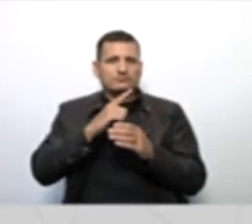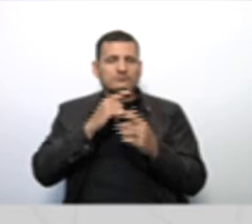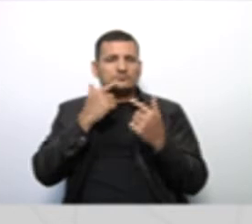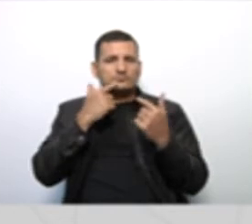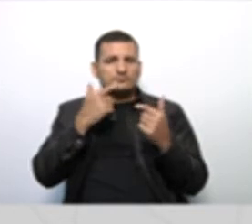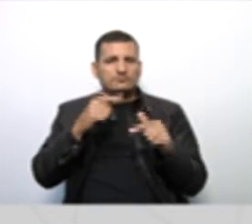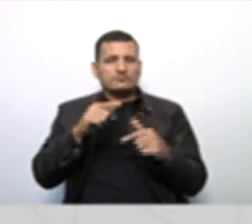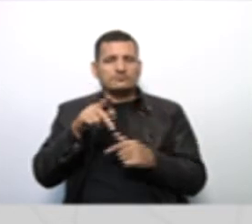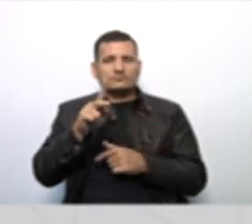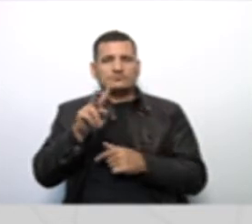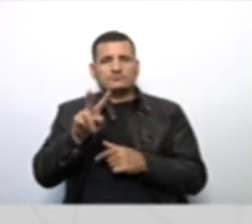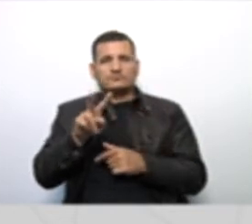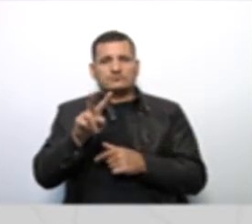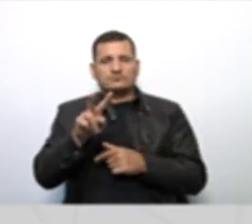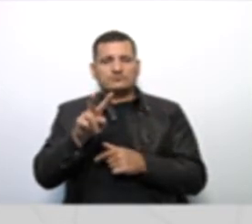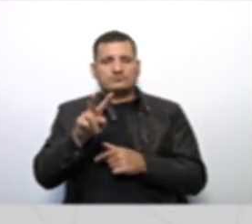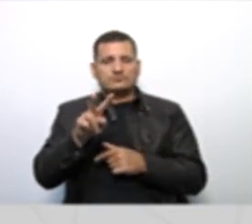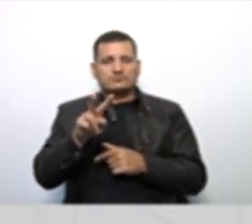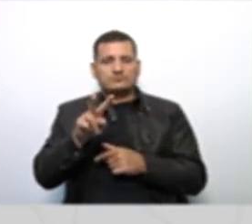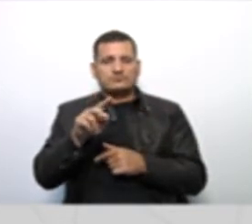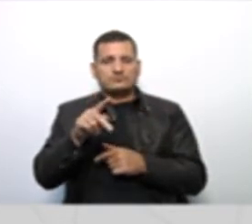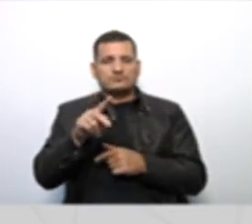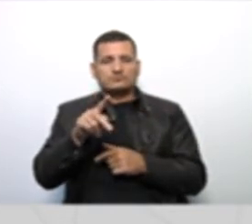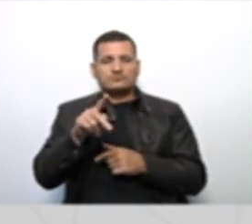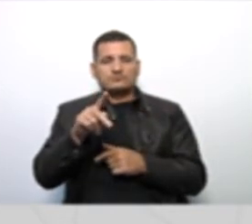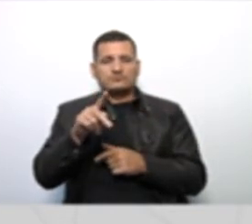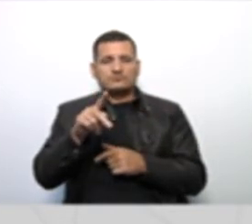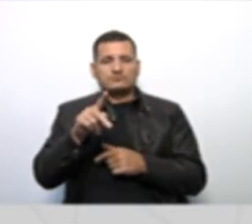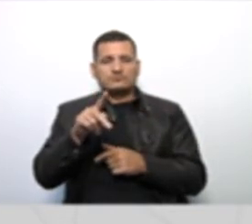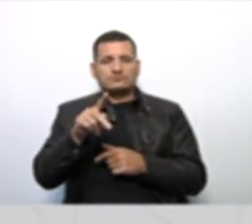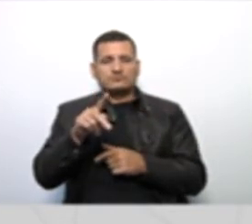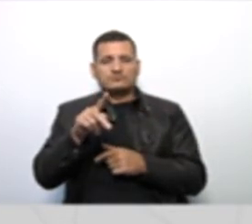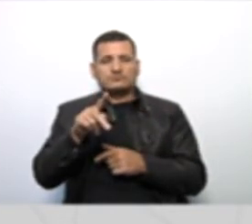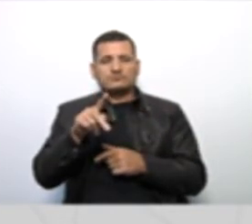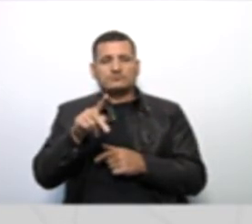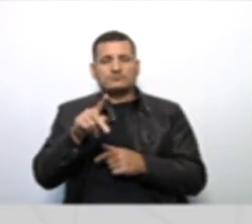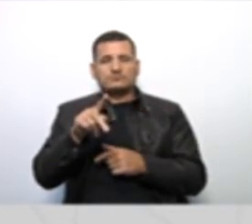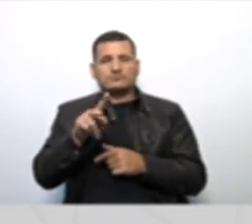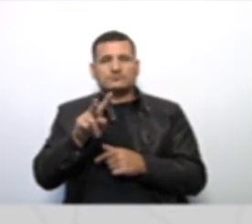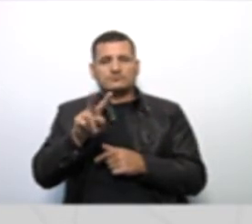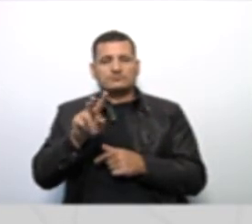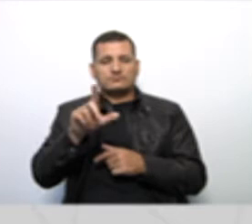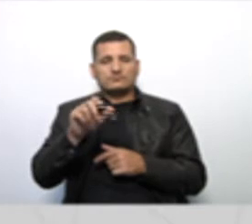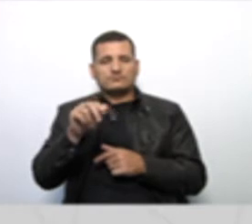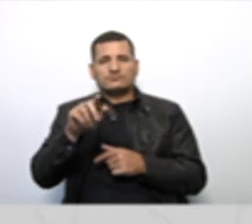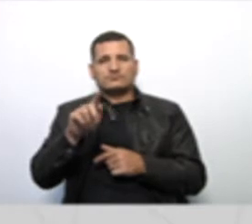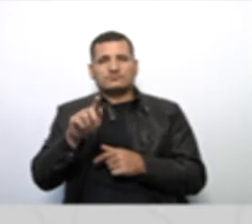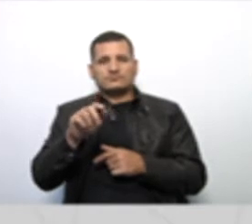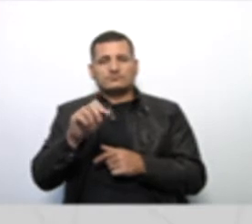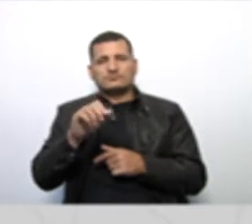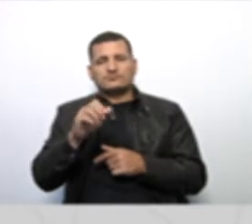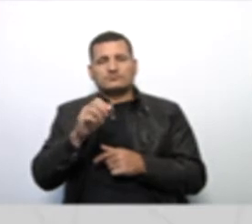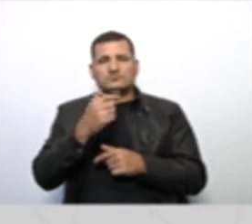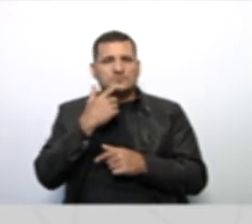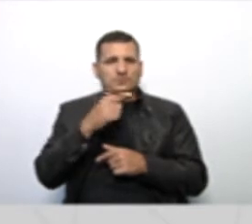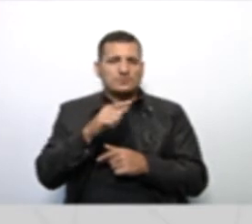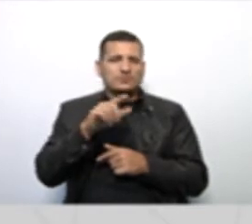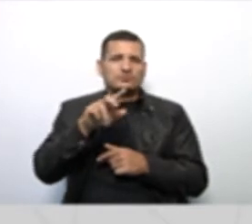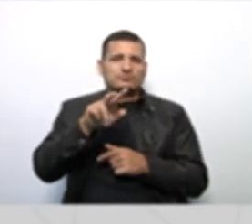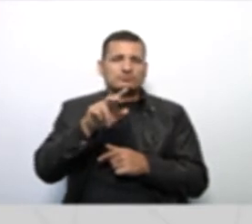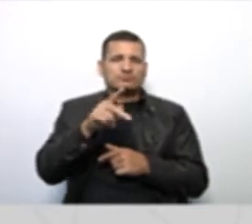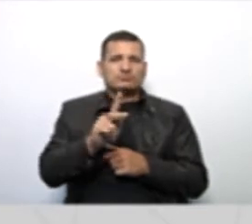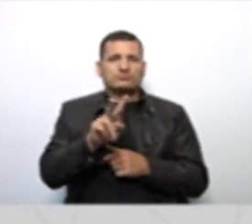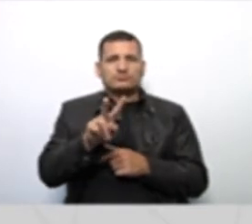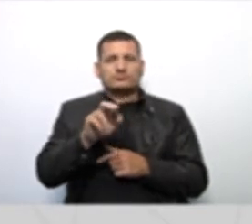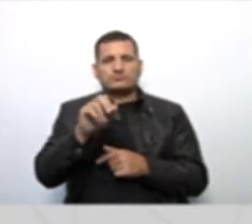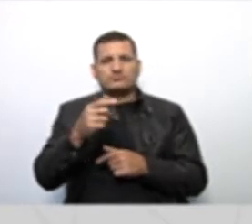KV, que é chamada de Kivy Launch ou linguagem Kivy, tá bom? Então, se eu falar assim, linguagem KV, linguagem Kivy Launch e